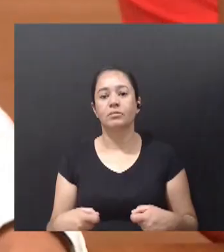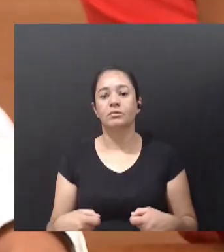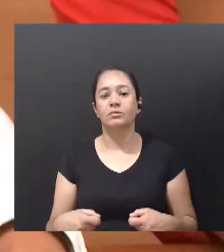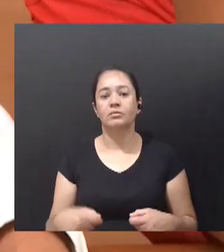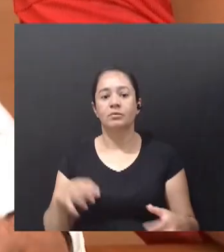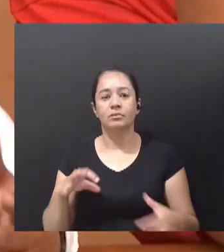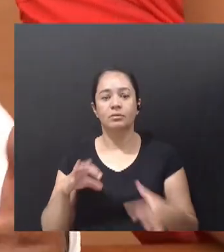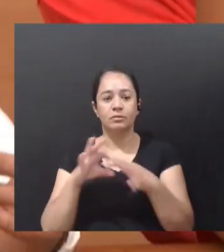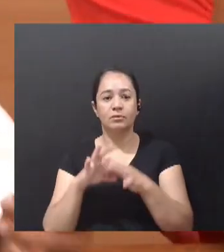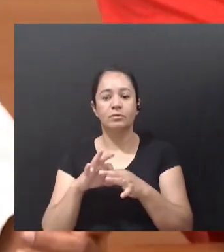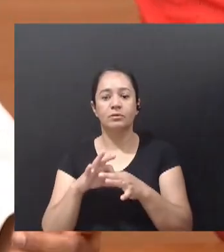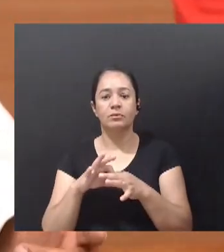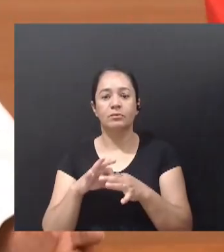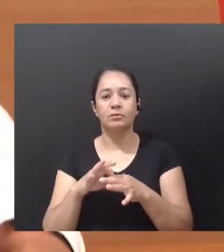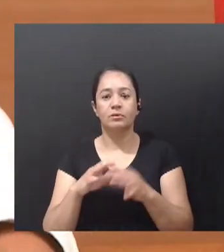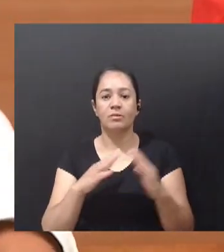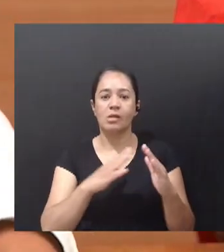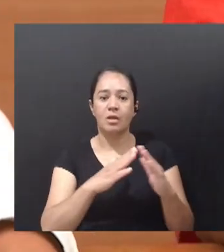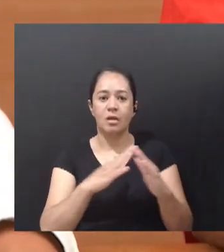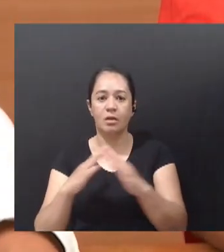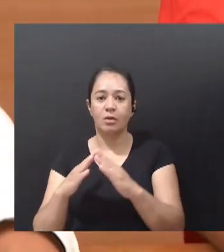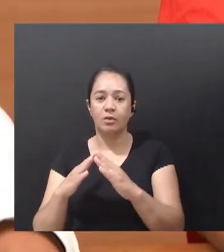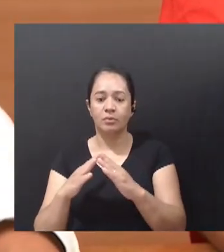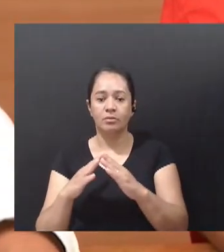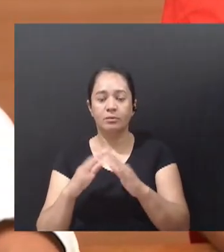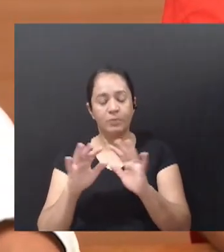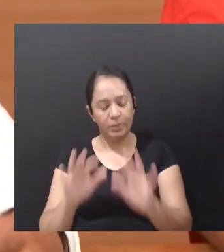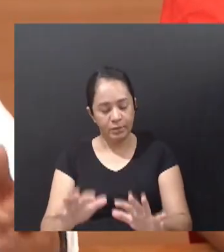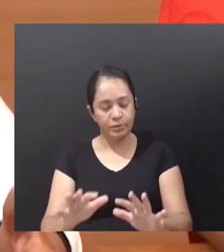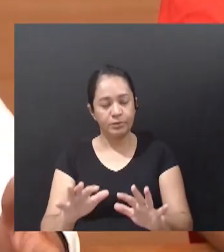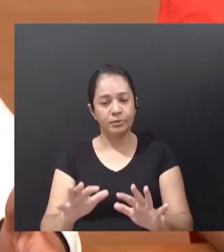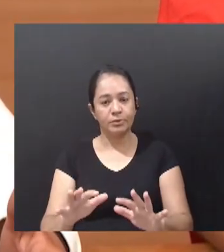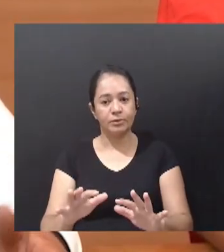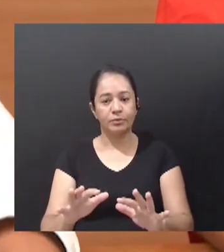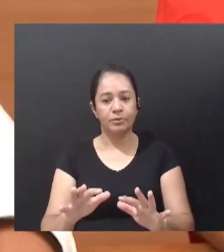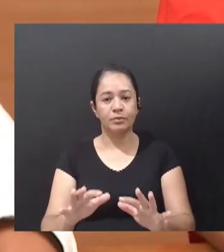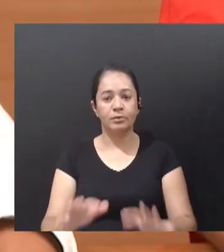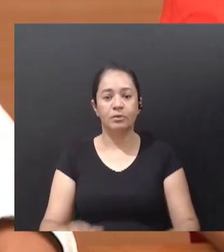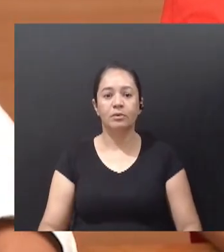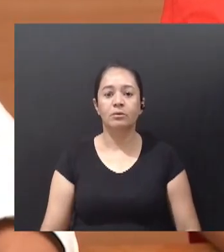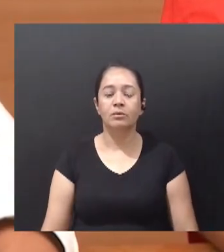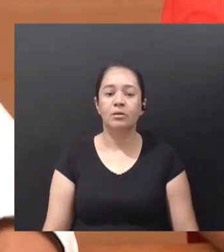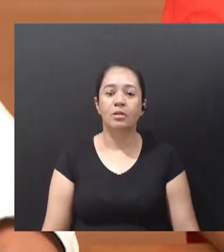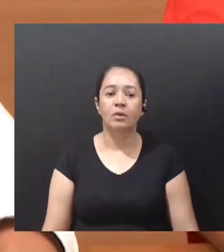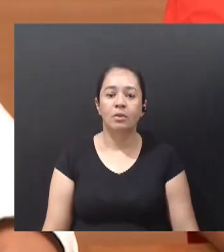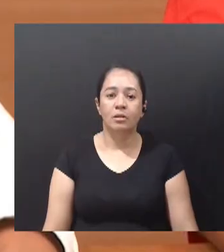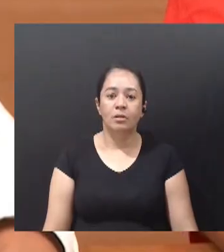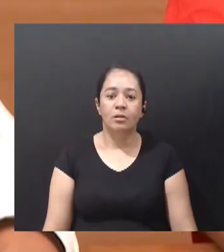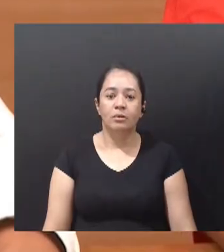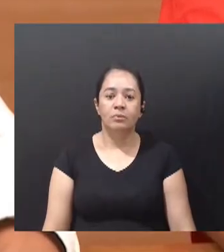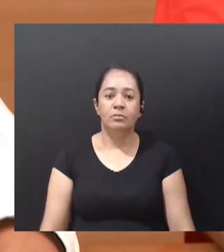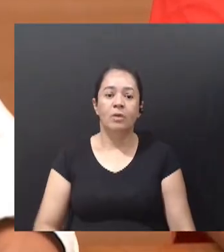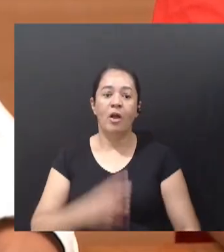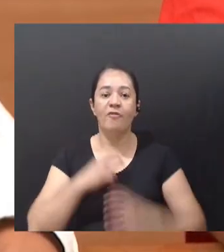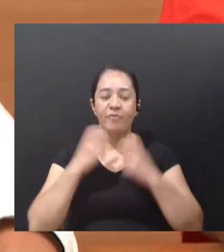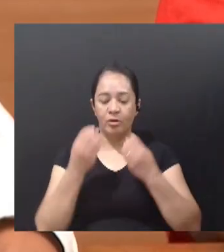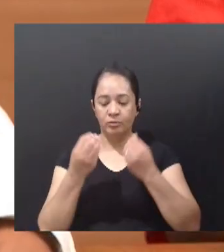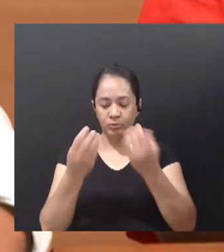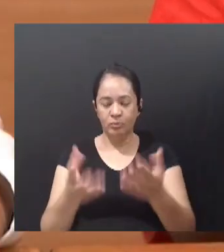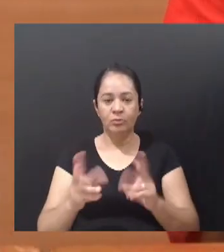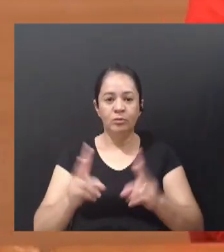na periferia para isso, para dar voz e fazer continuar rodando.